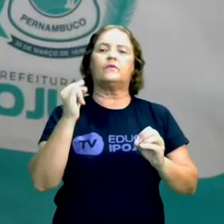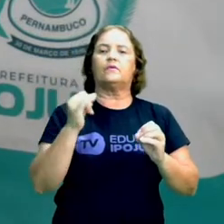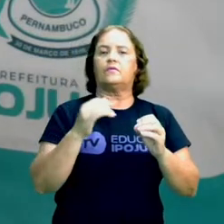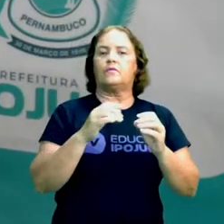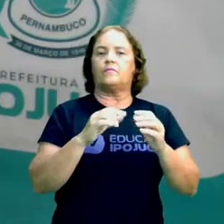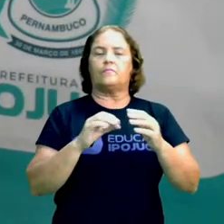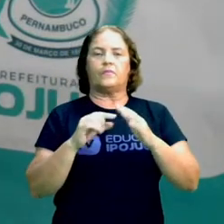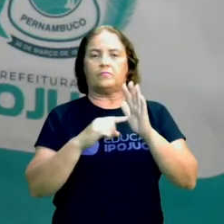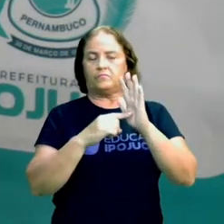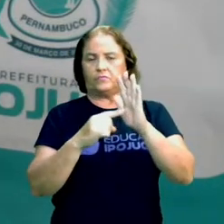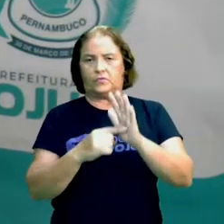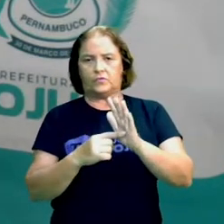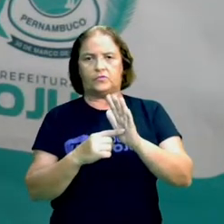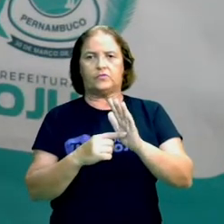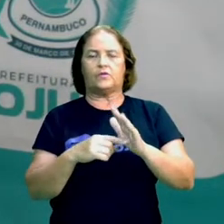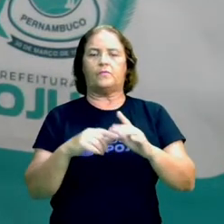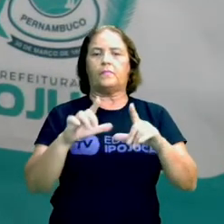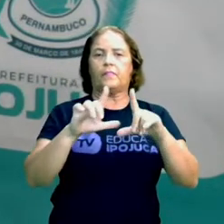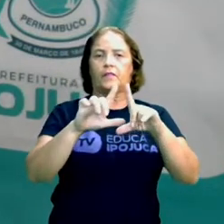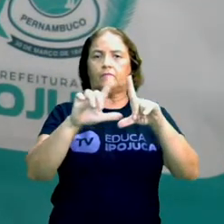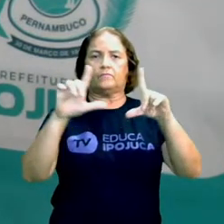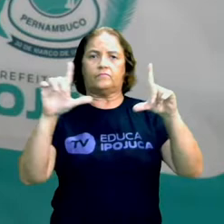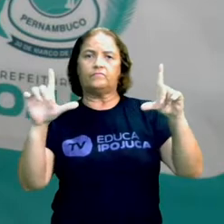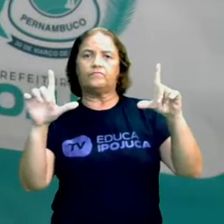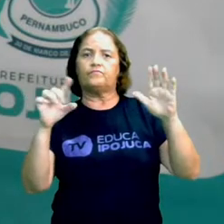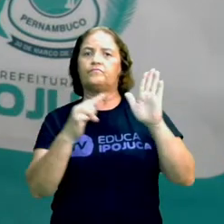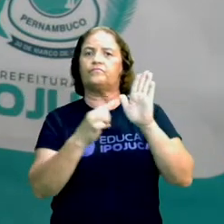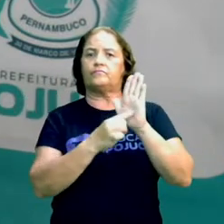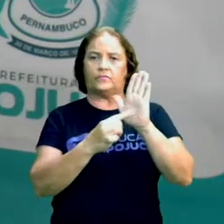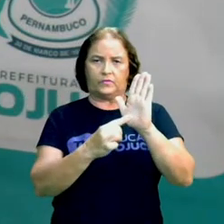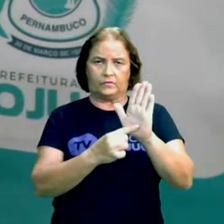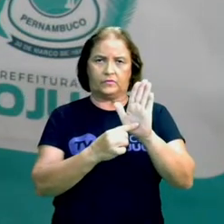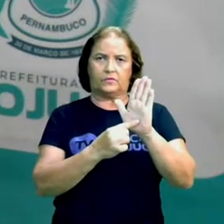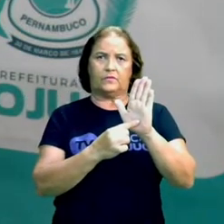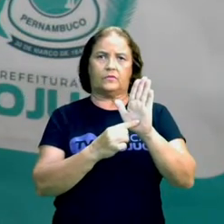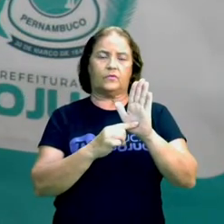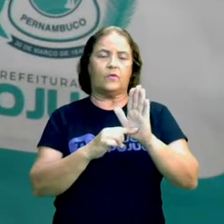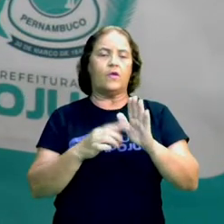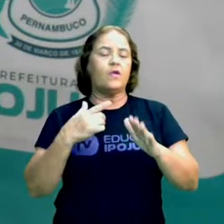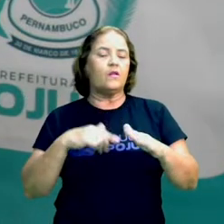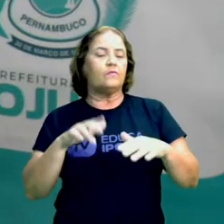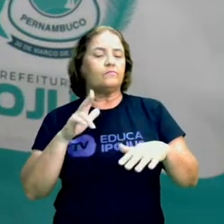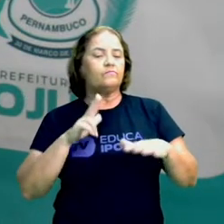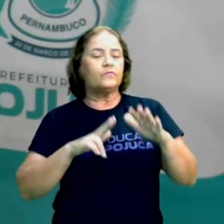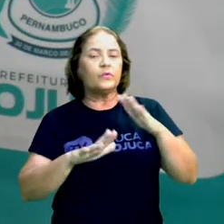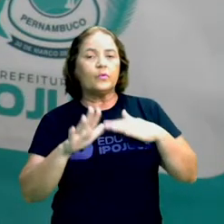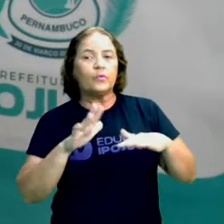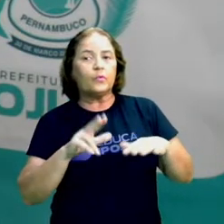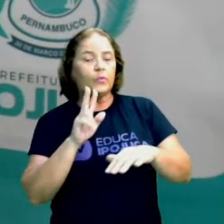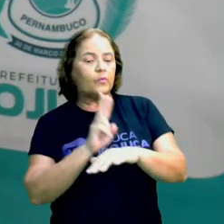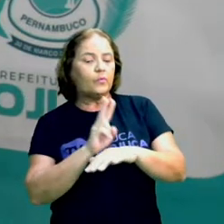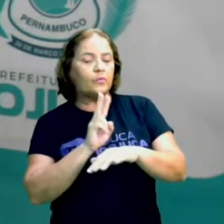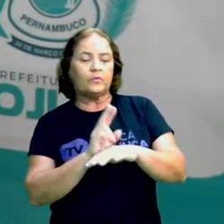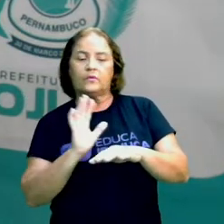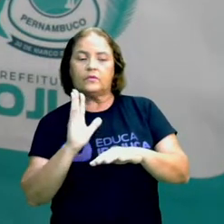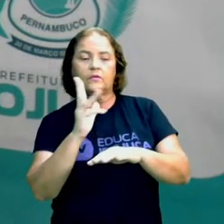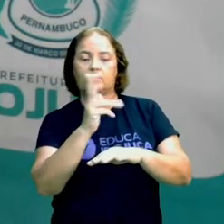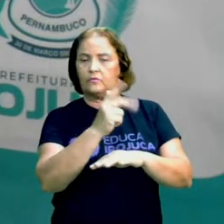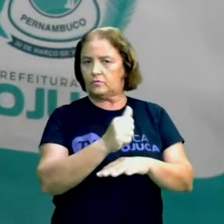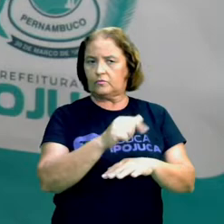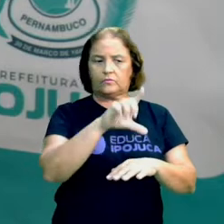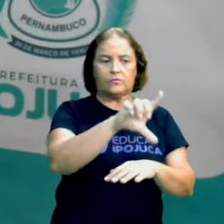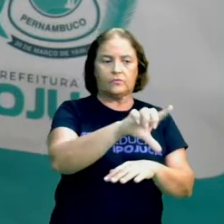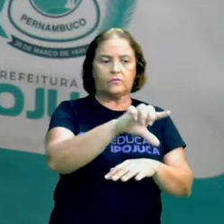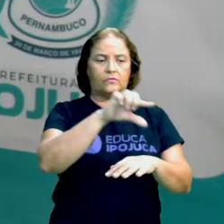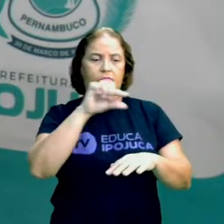a montagem, os folders que vão ser apresentados. Então ele cuida de toda essa parte de selecionar